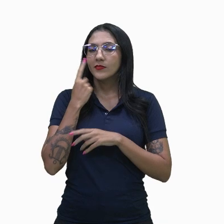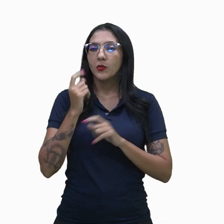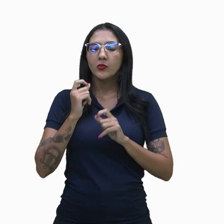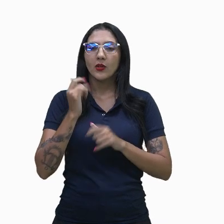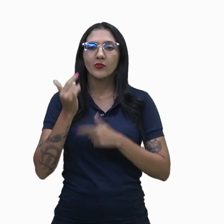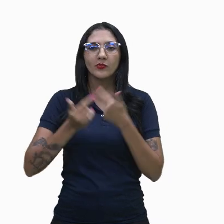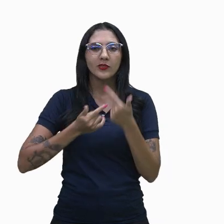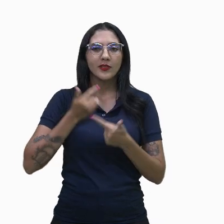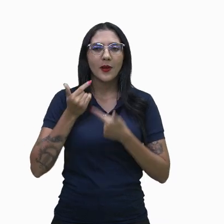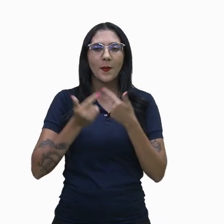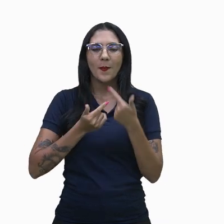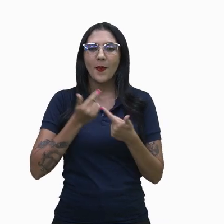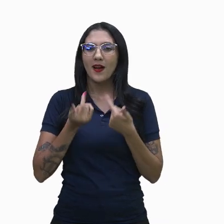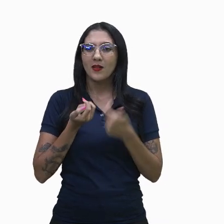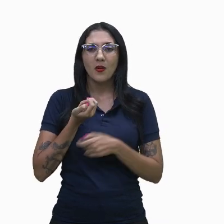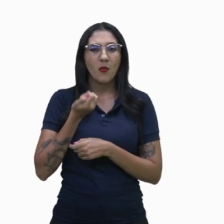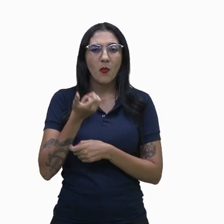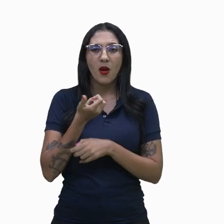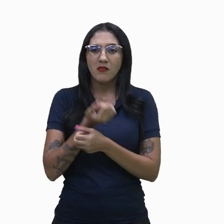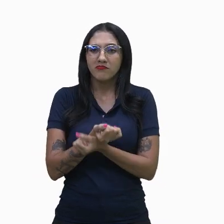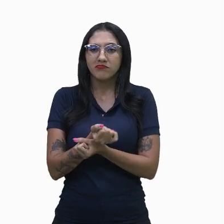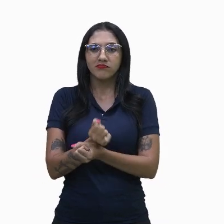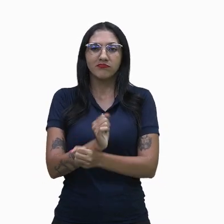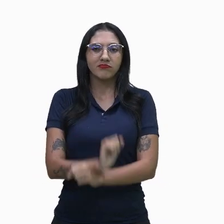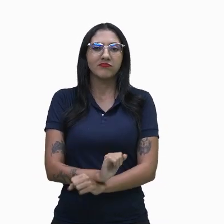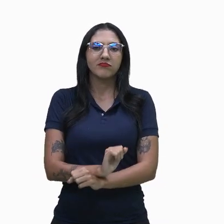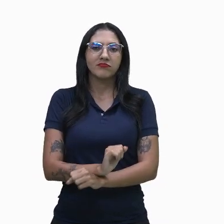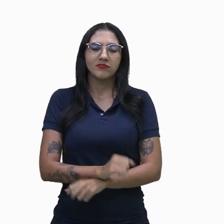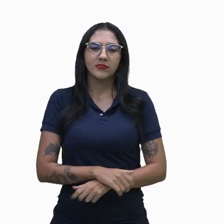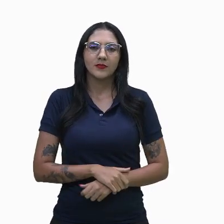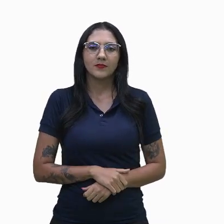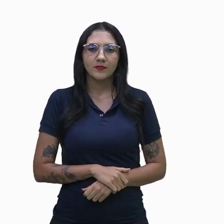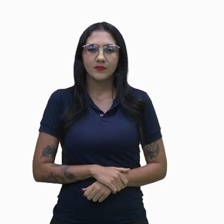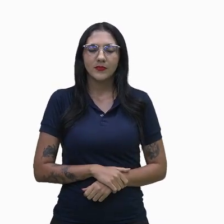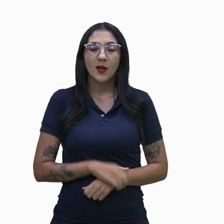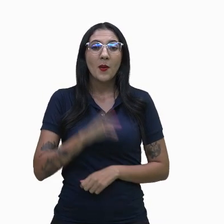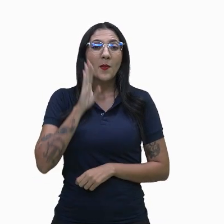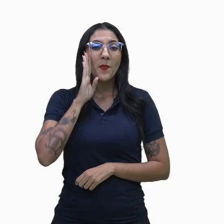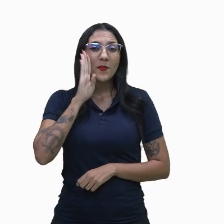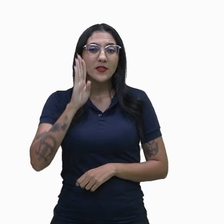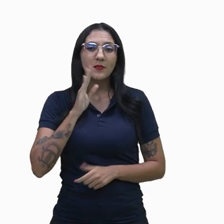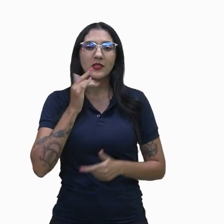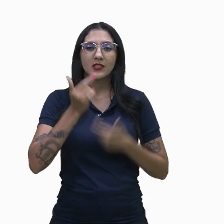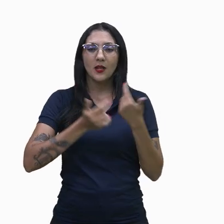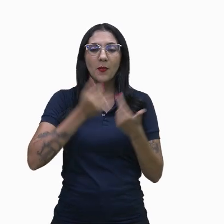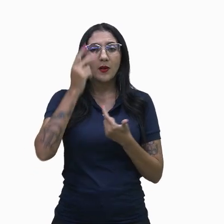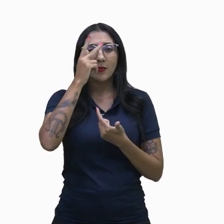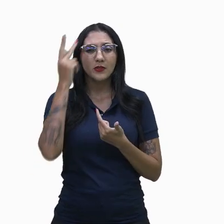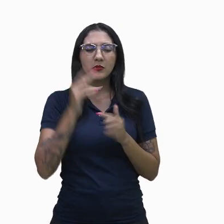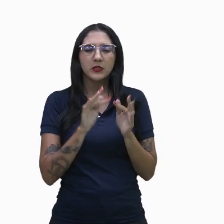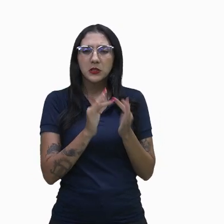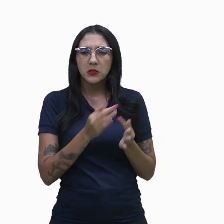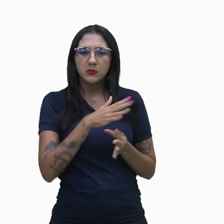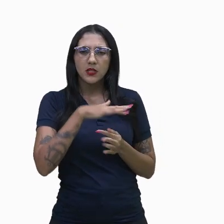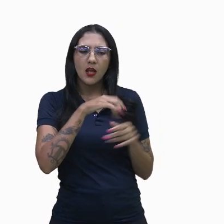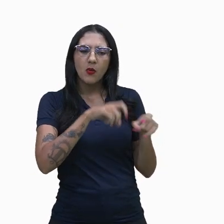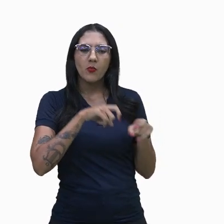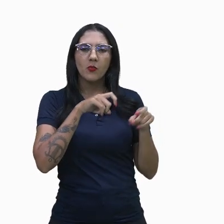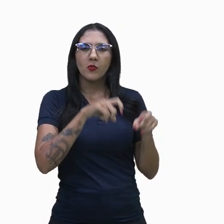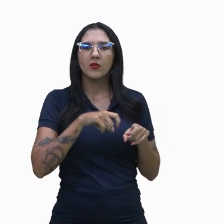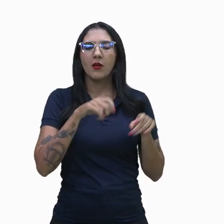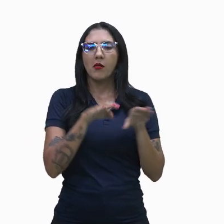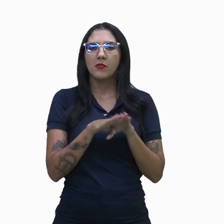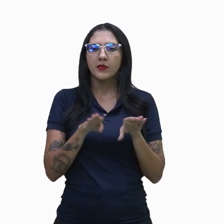trabalho análogo à escravidão. Aí nós temos explorando principalmente os trabalhadores rurais e ameaçando também